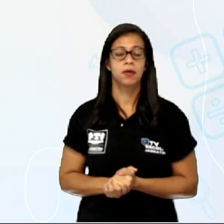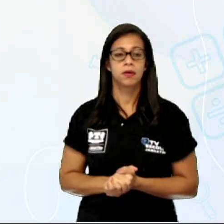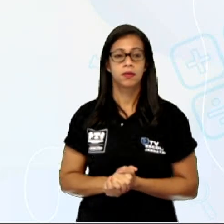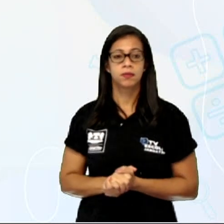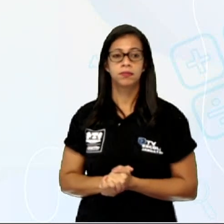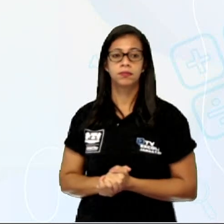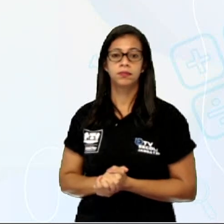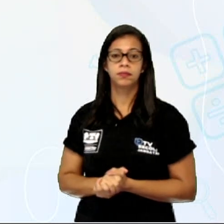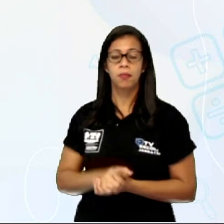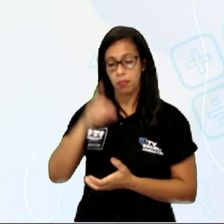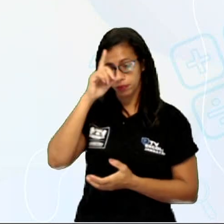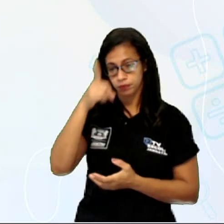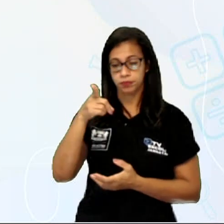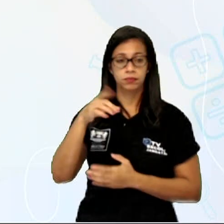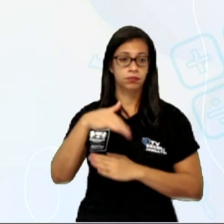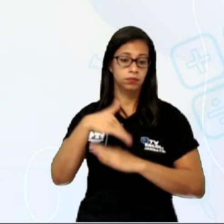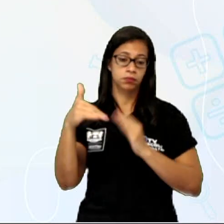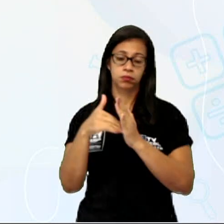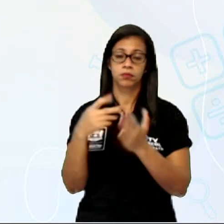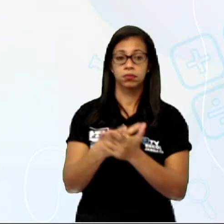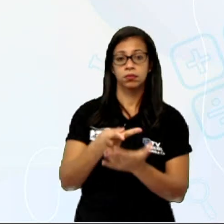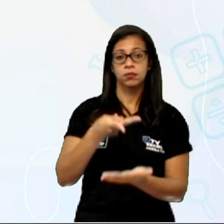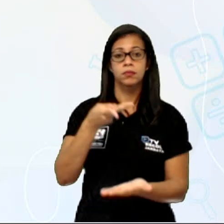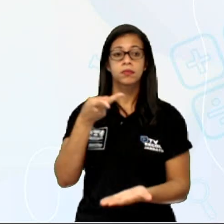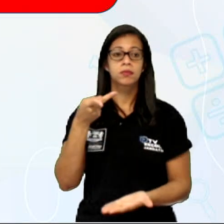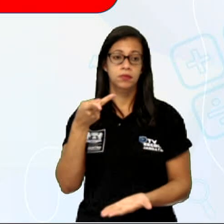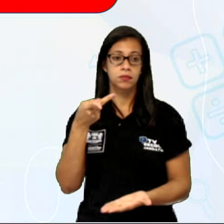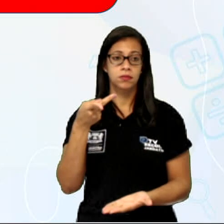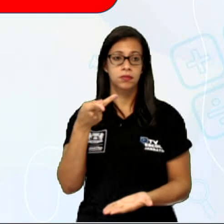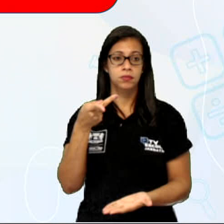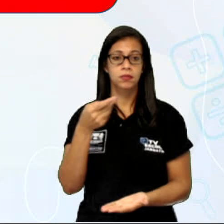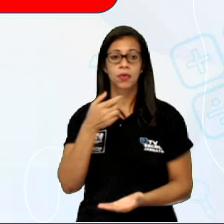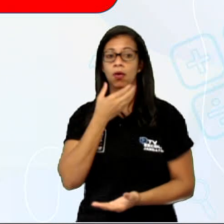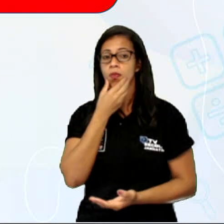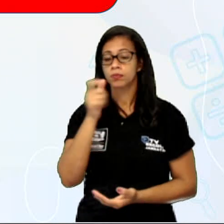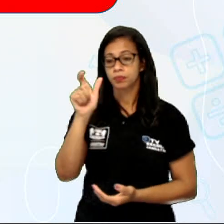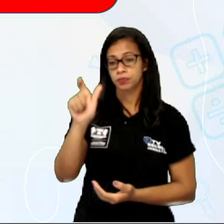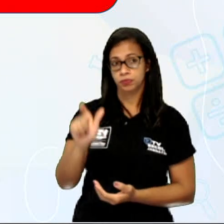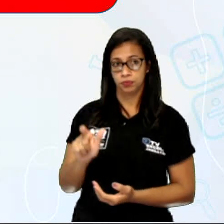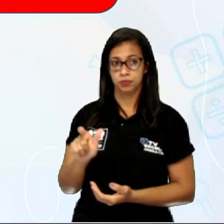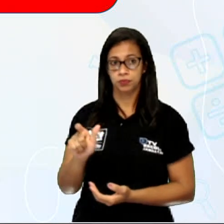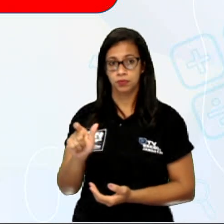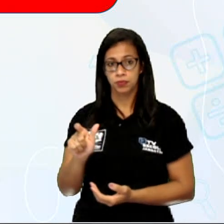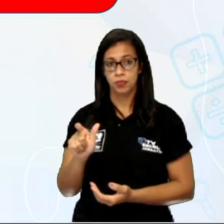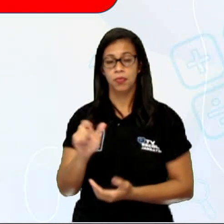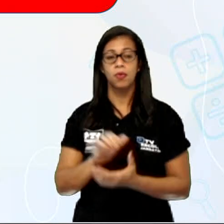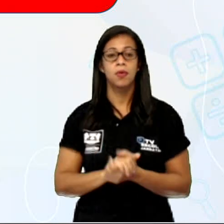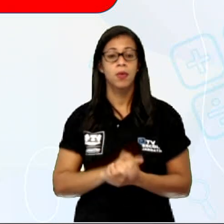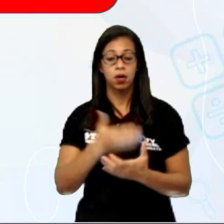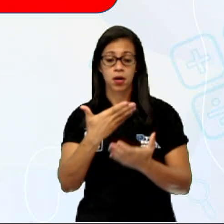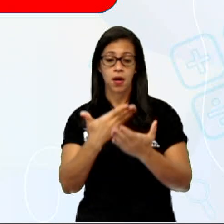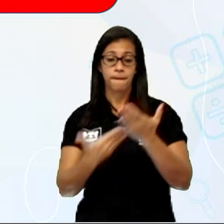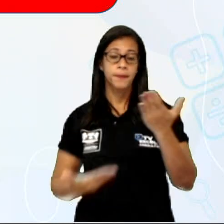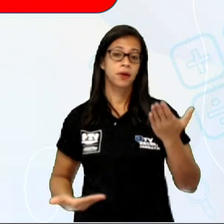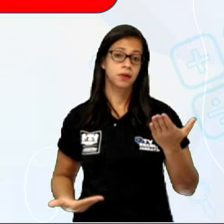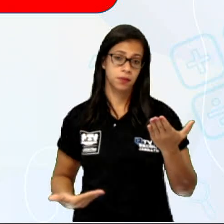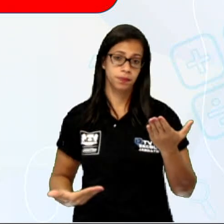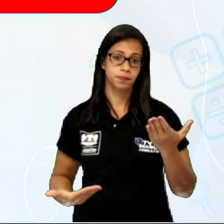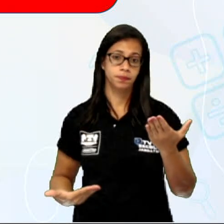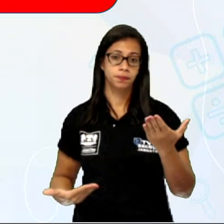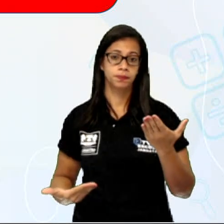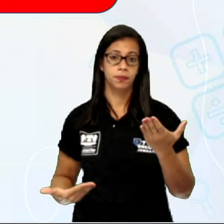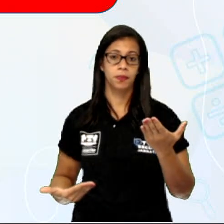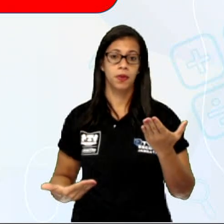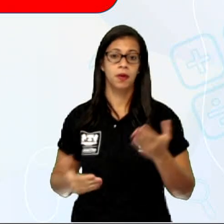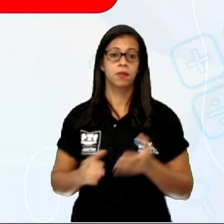partido. A partir desse momento, Trotsky perdeu suas funções no governo e passou a ser perseguido e